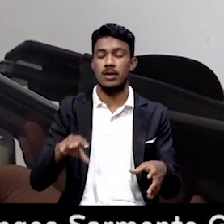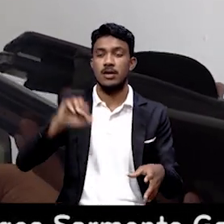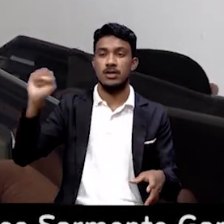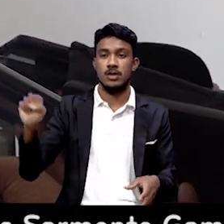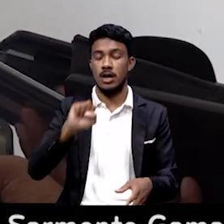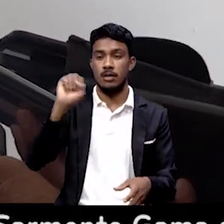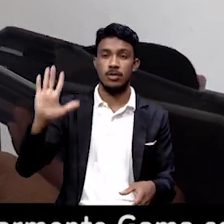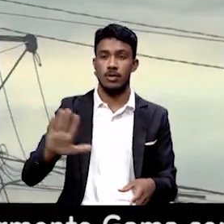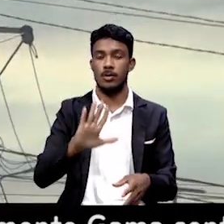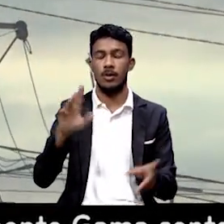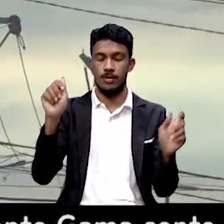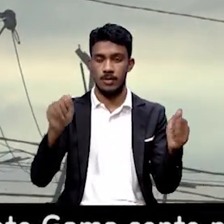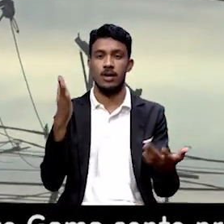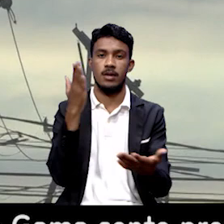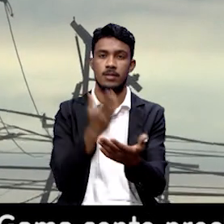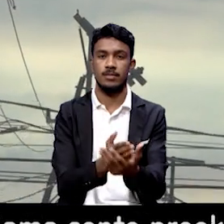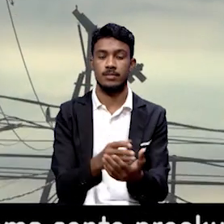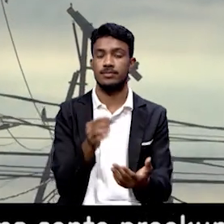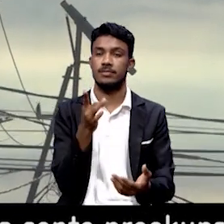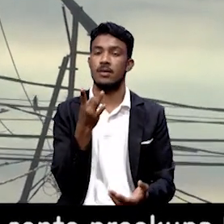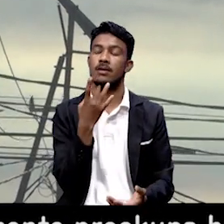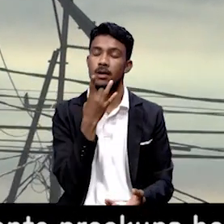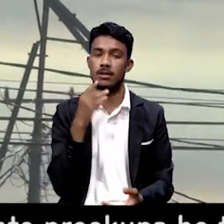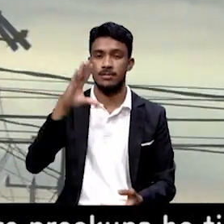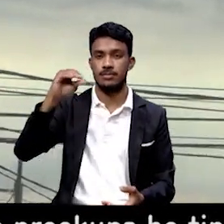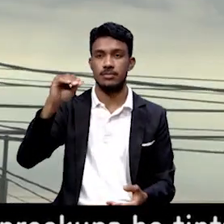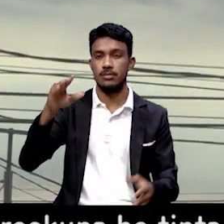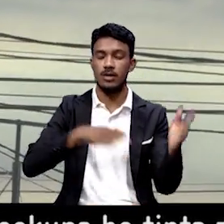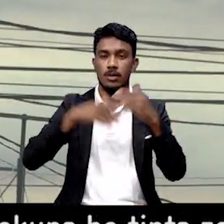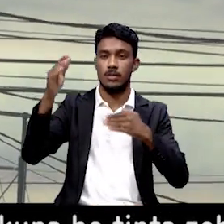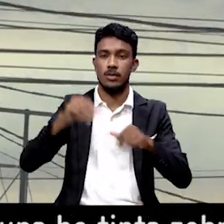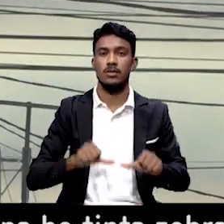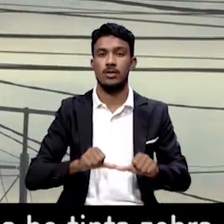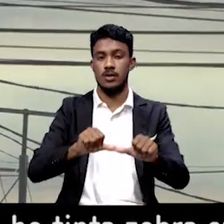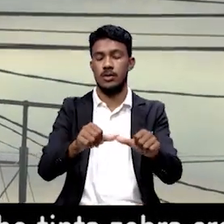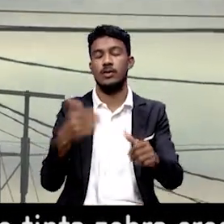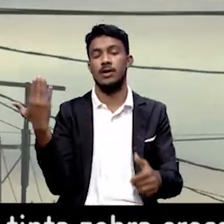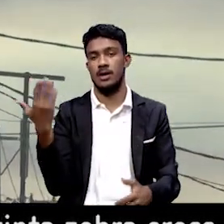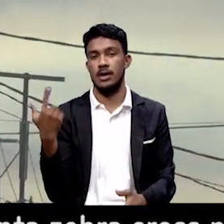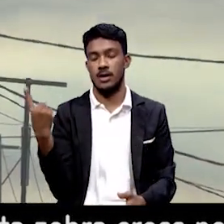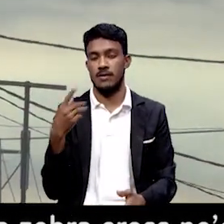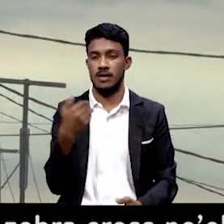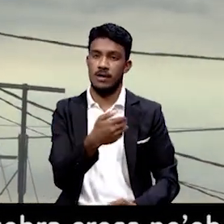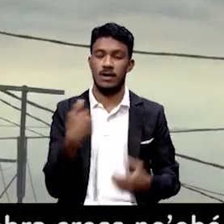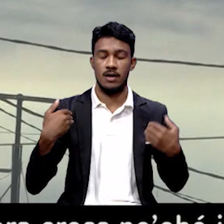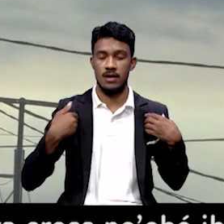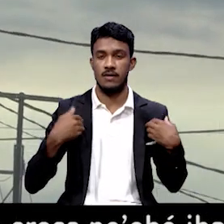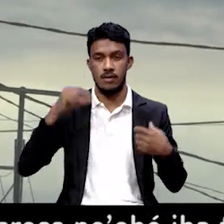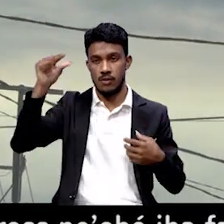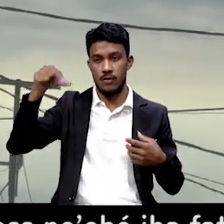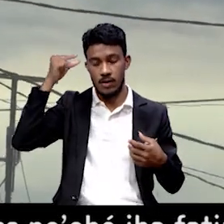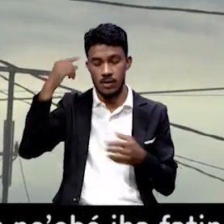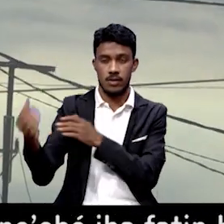saira servisu na to hone hareba problema hirak nebe continua mosu mas ke governo esforço